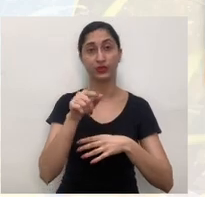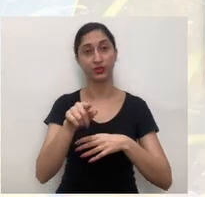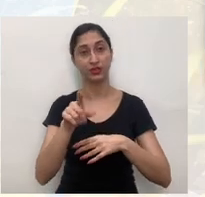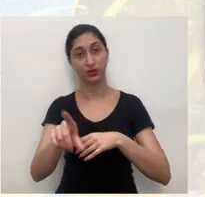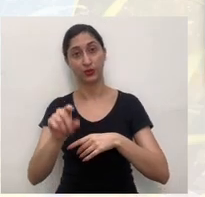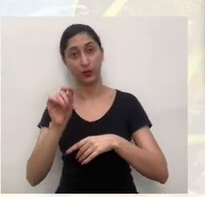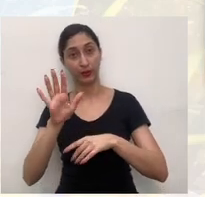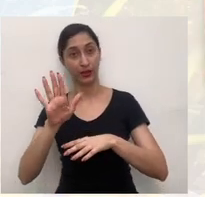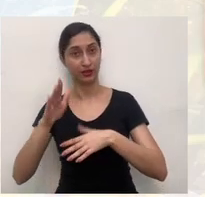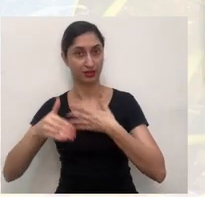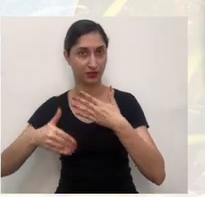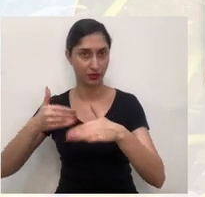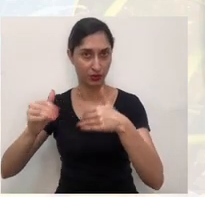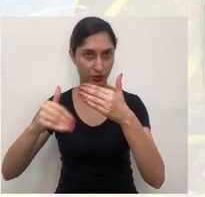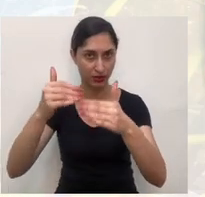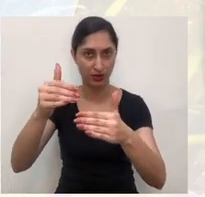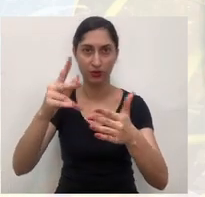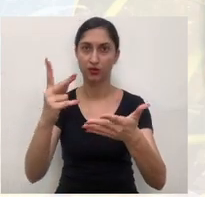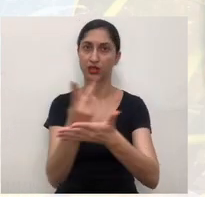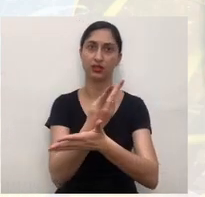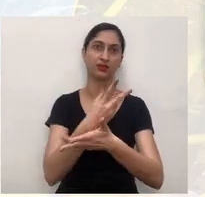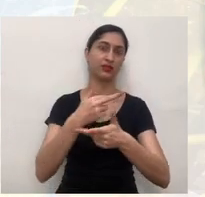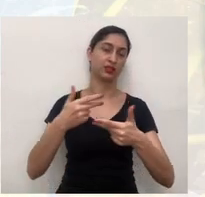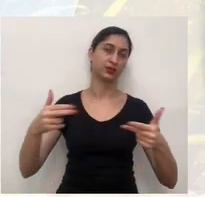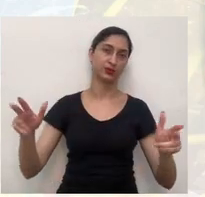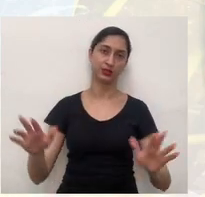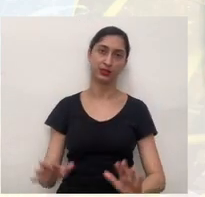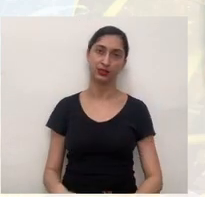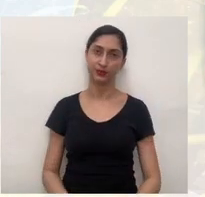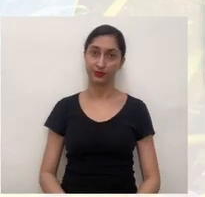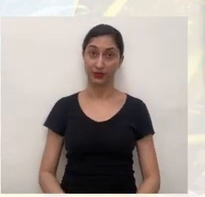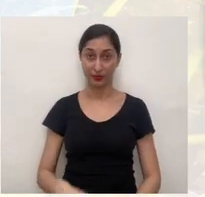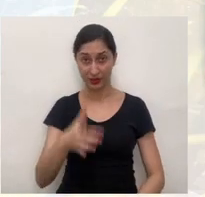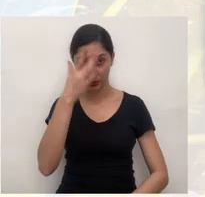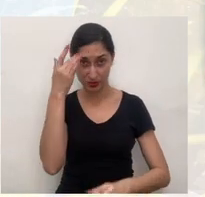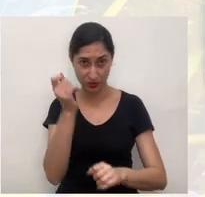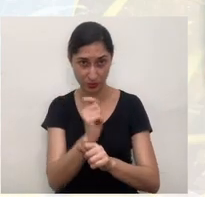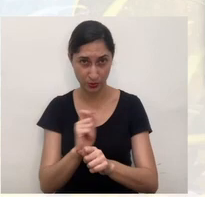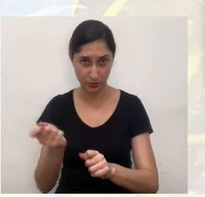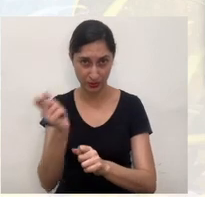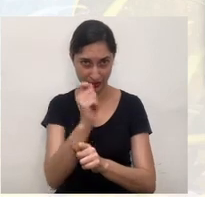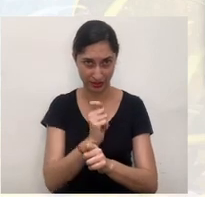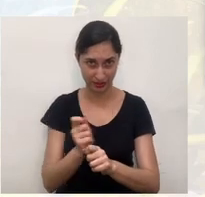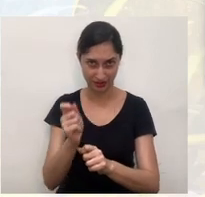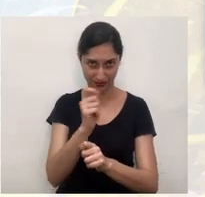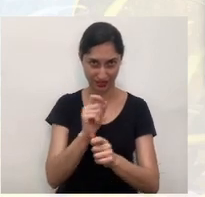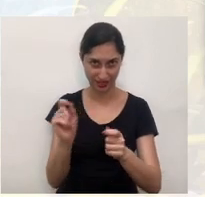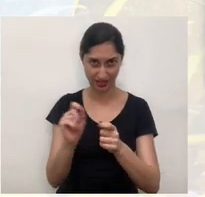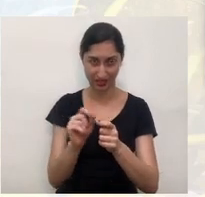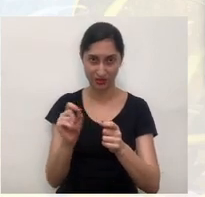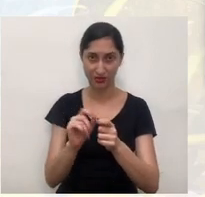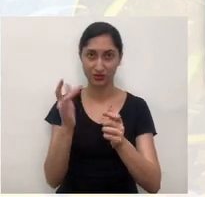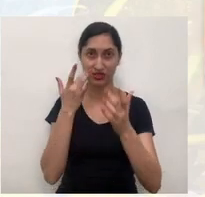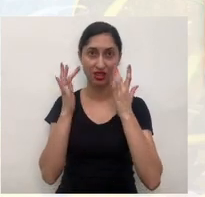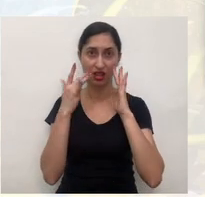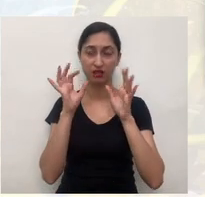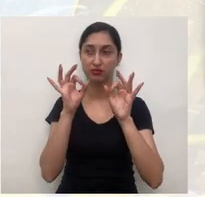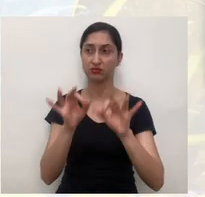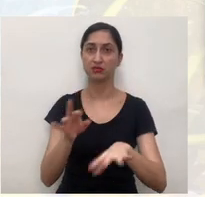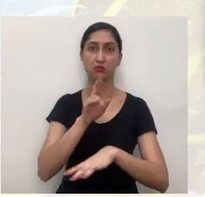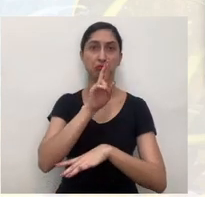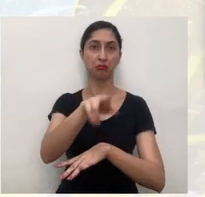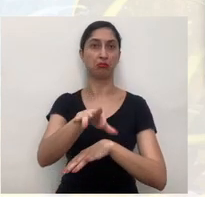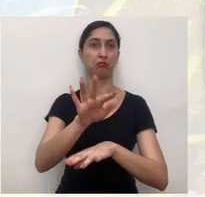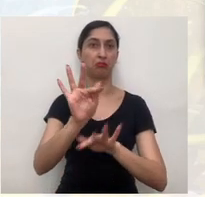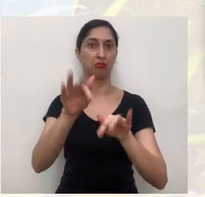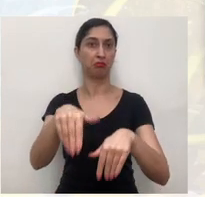na evolução acontece muita coisa. Um escultor, quando vai fazer uma escultura, ele não sabe qual é o resultado preciso